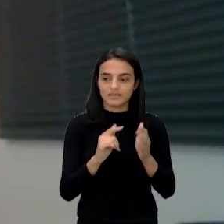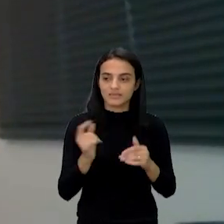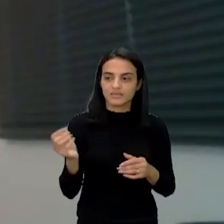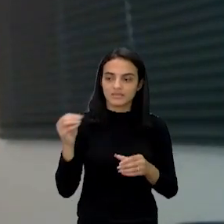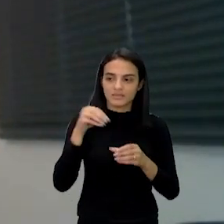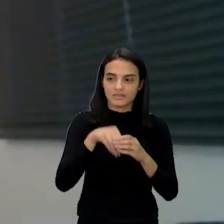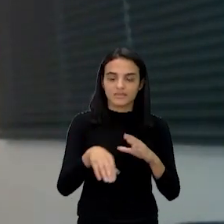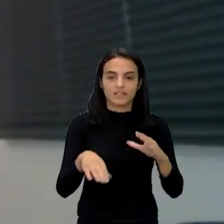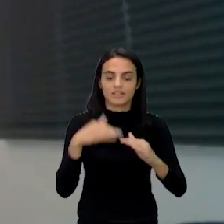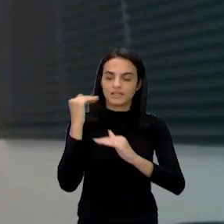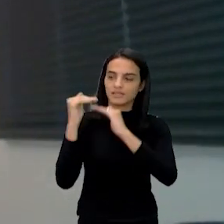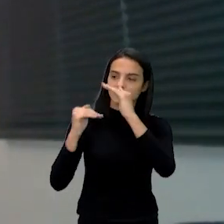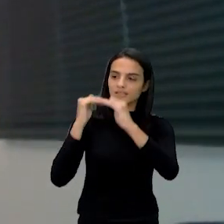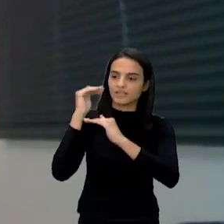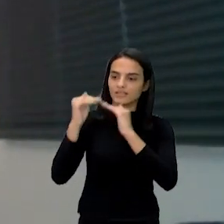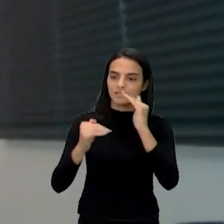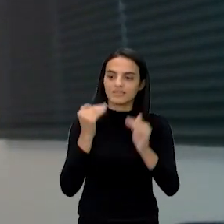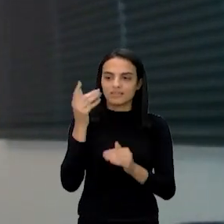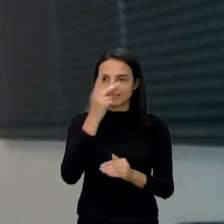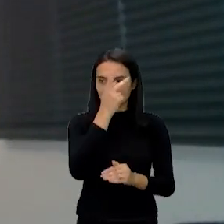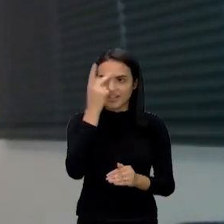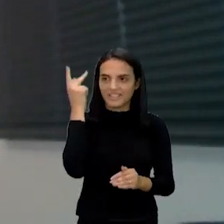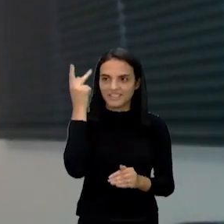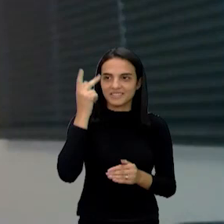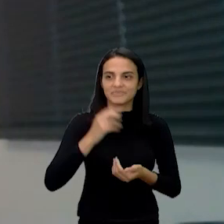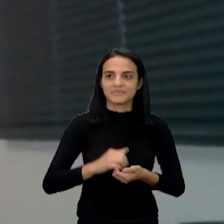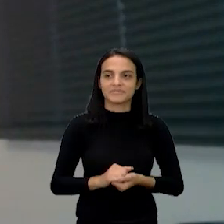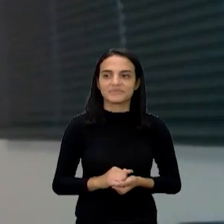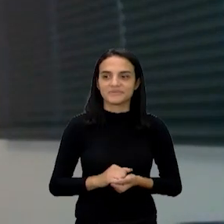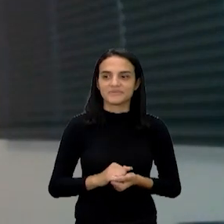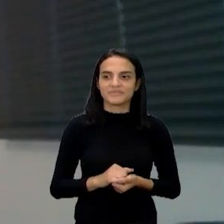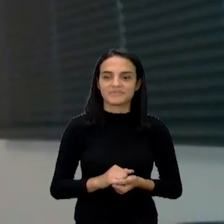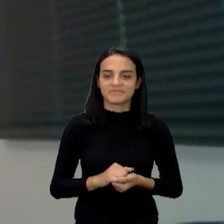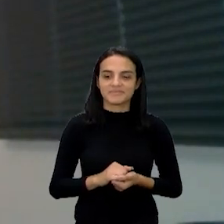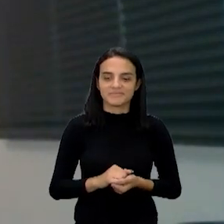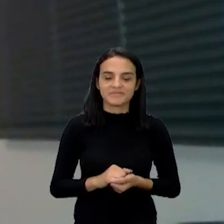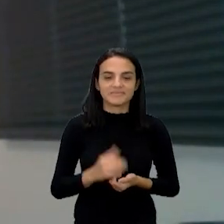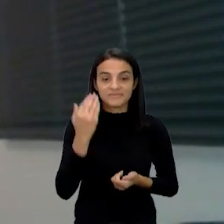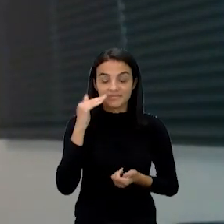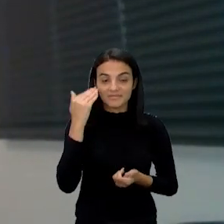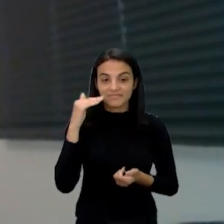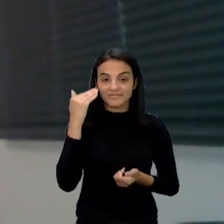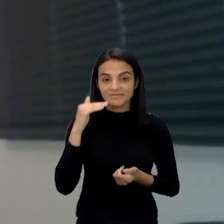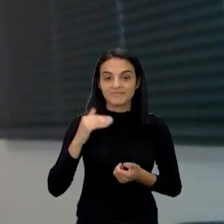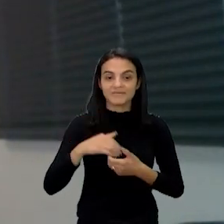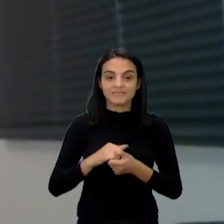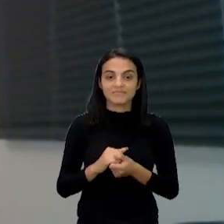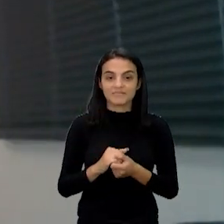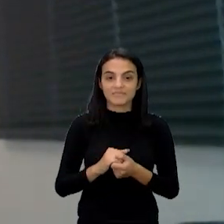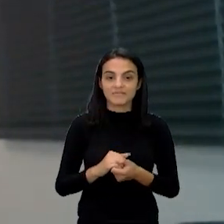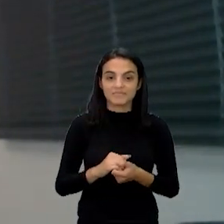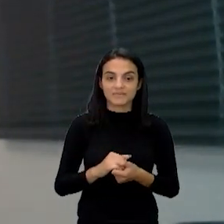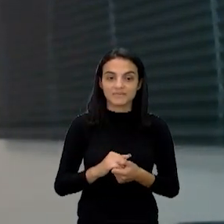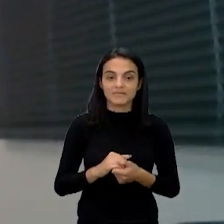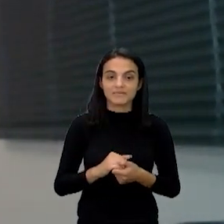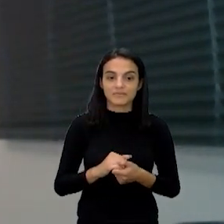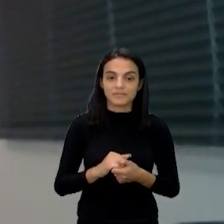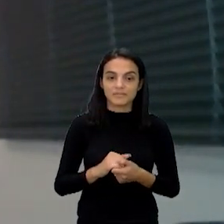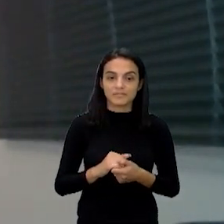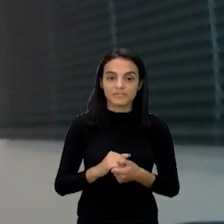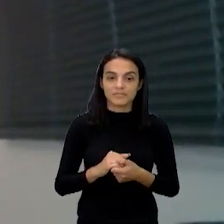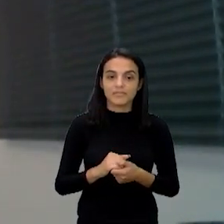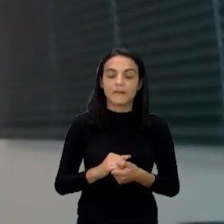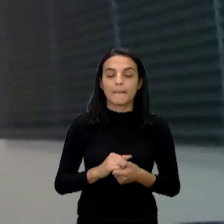no processo de desenvolvimento das pessoas, né? Entender, por exemplo, que um dos mitos que existe com relação